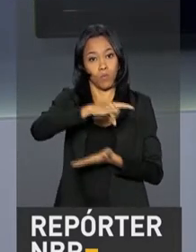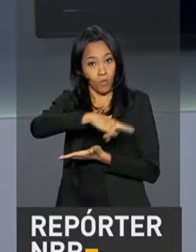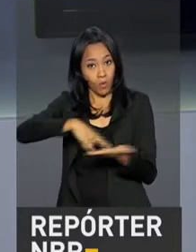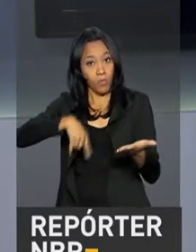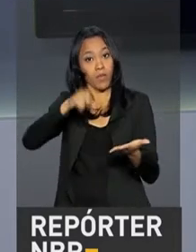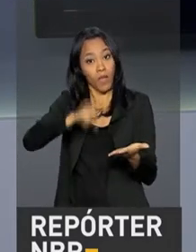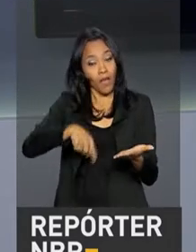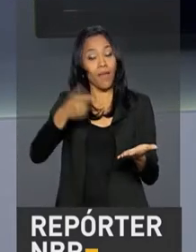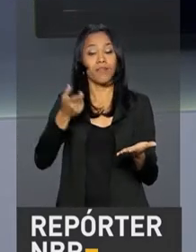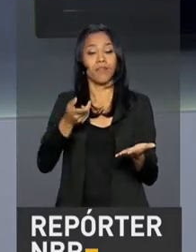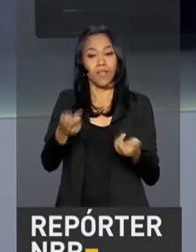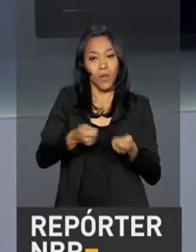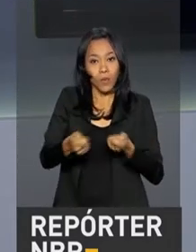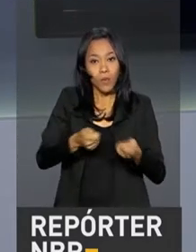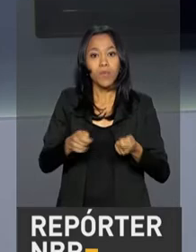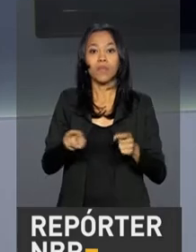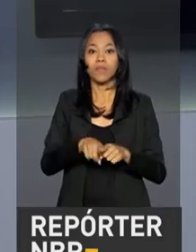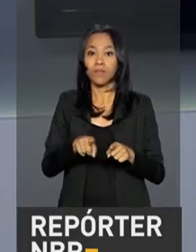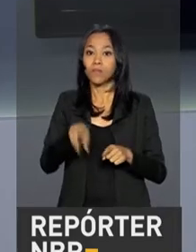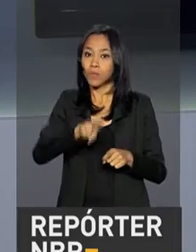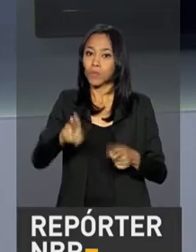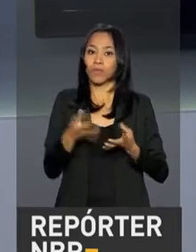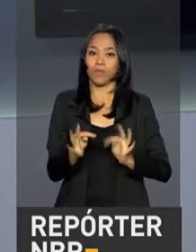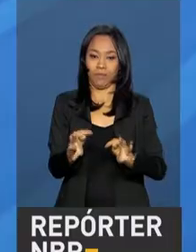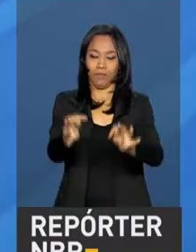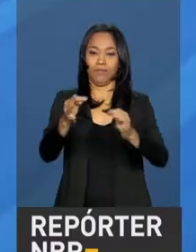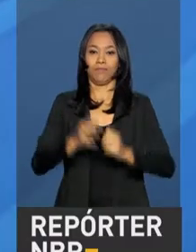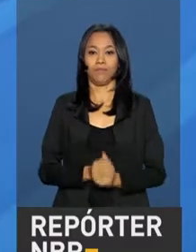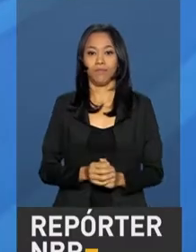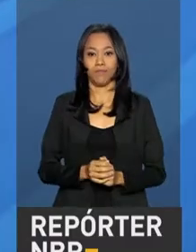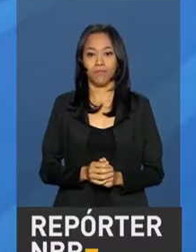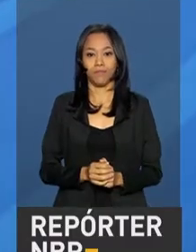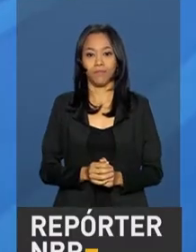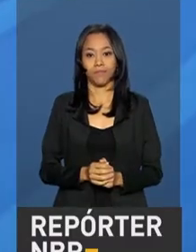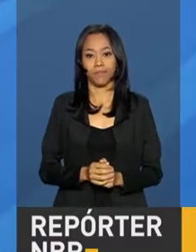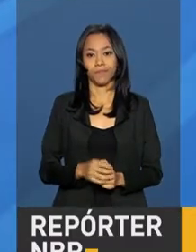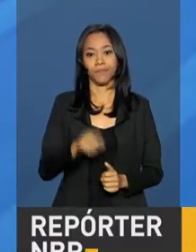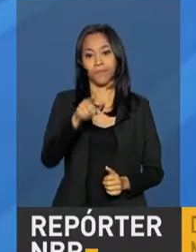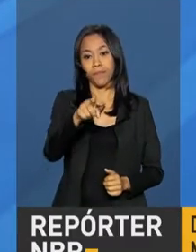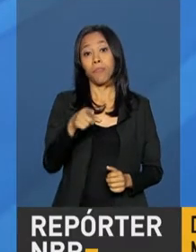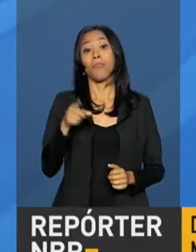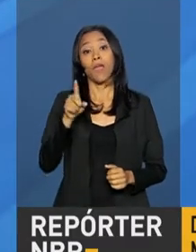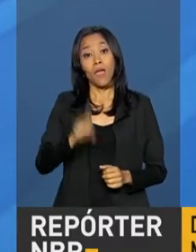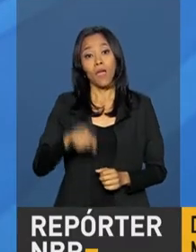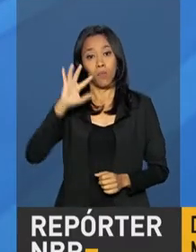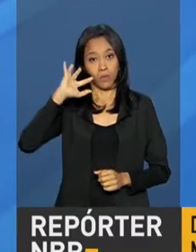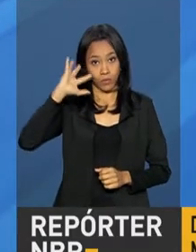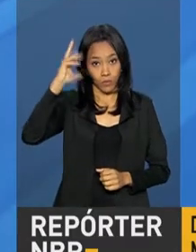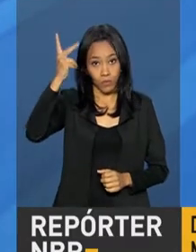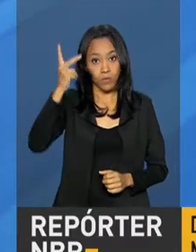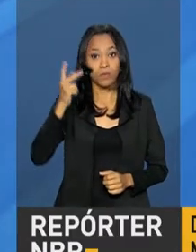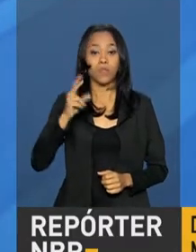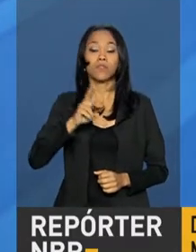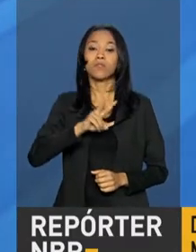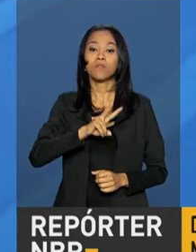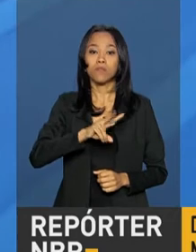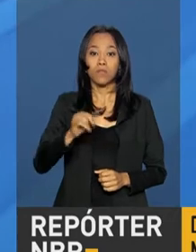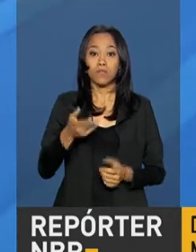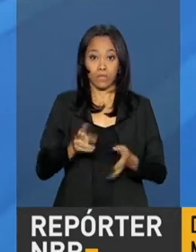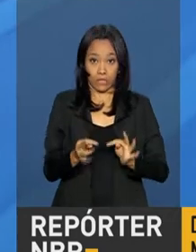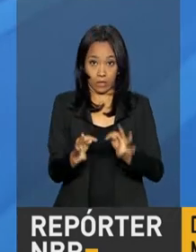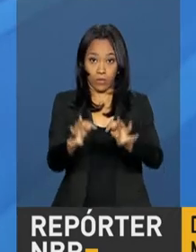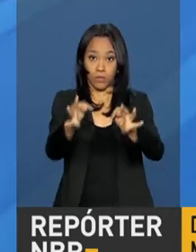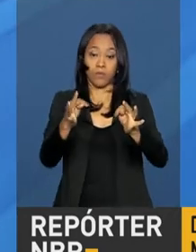economia e desburocratização trata se de uma solução tecnológica que vai